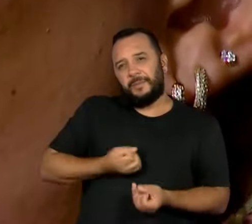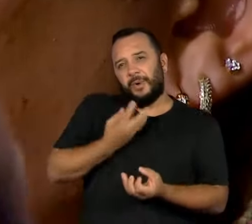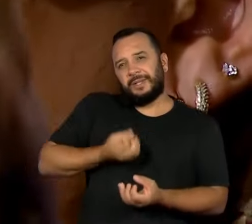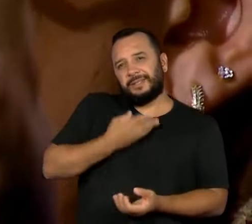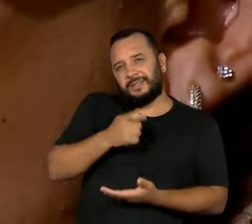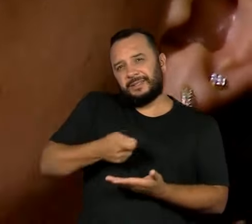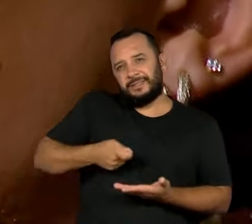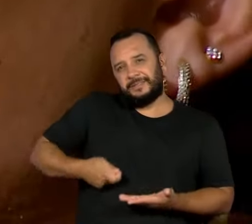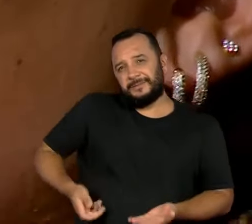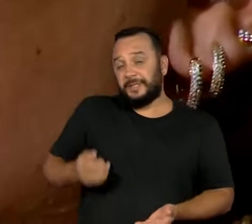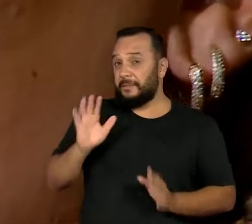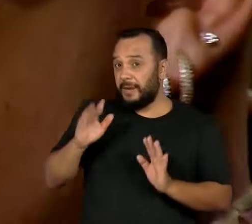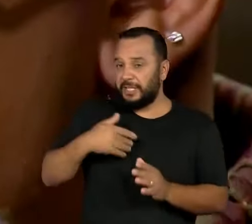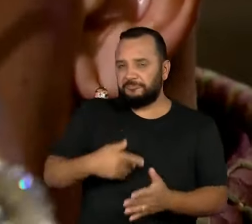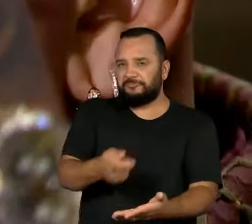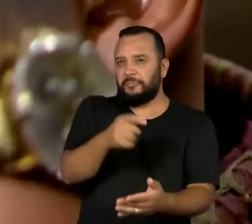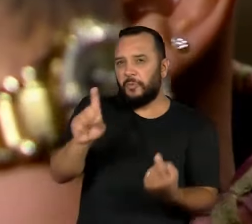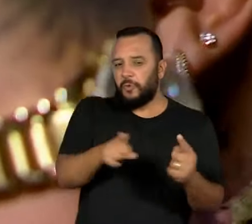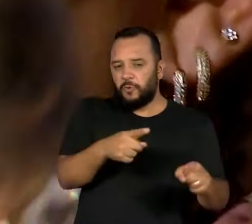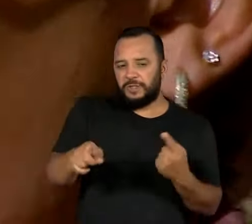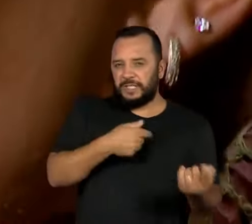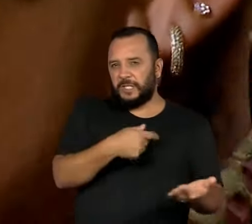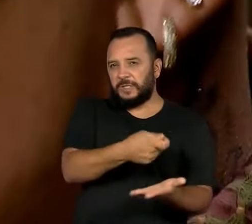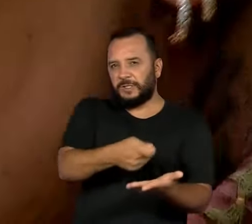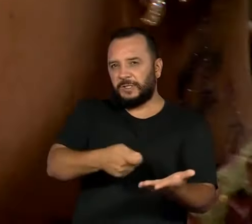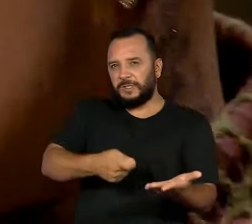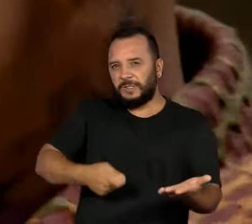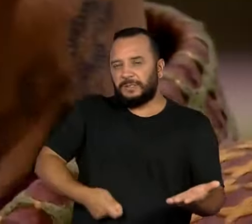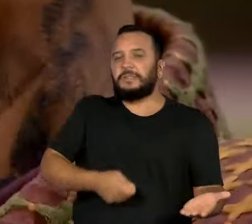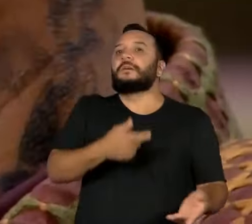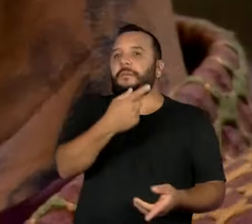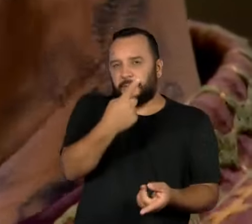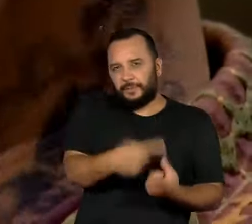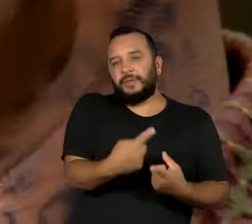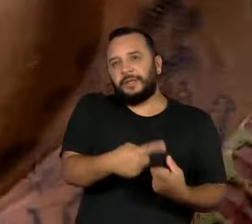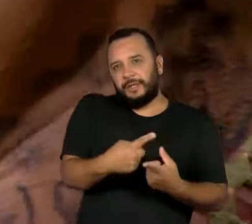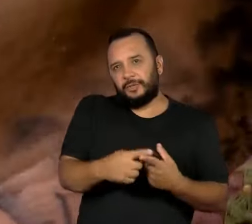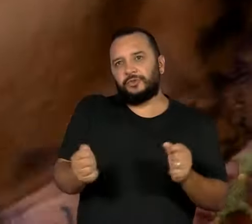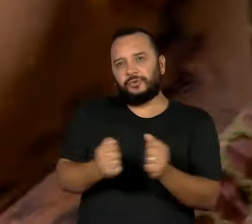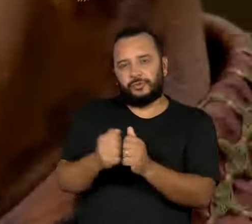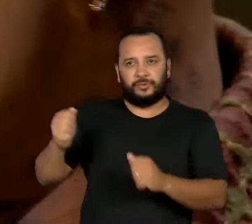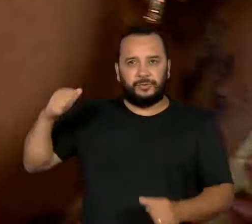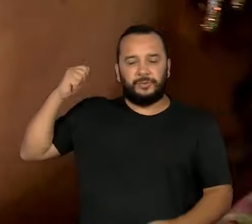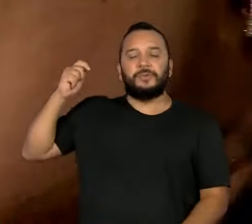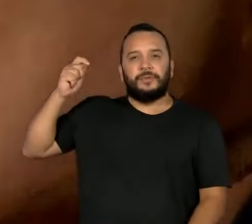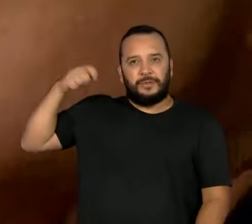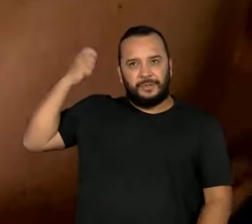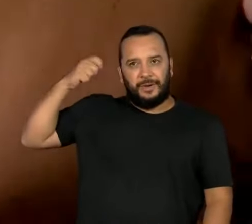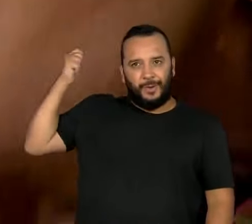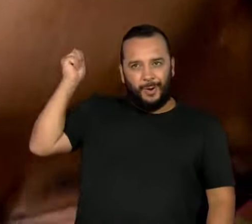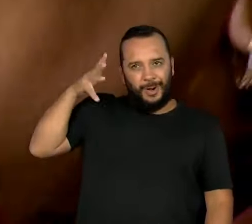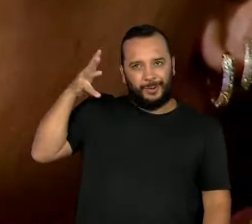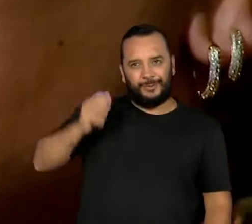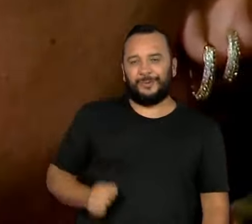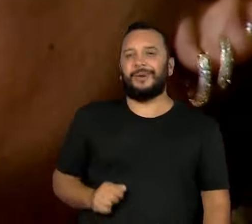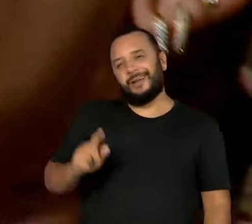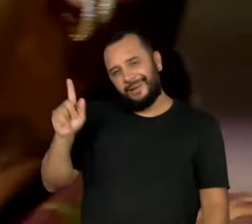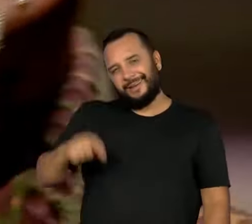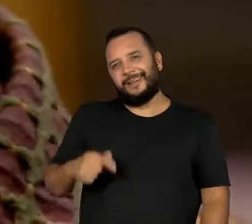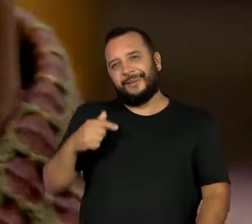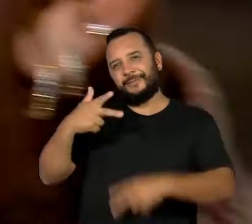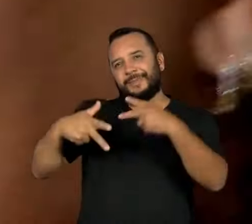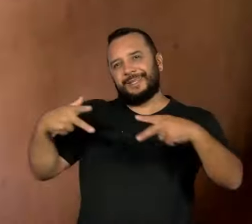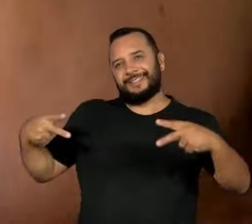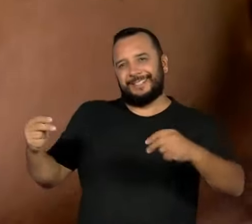mas essa coisa do compositor veio a nascer realmente paralelo a Gloria grv Então esse é mais um presente é mais uma ferramenta mais uma